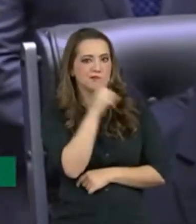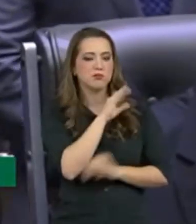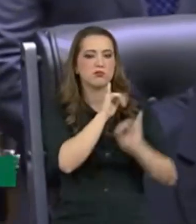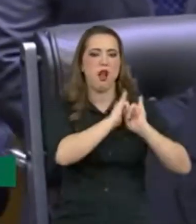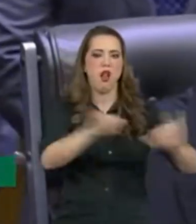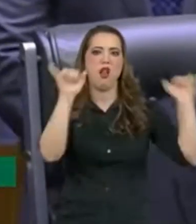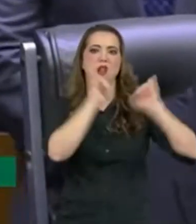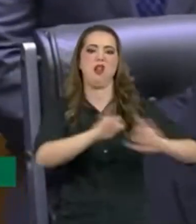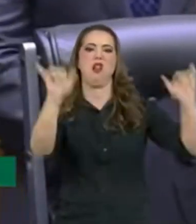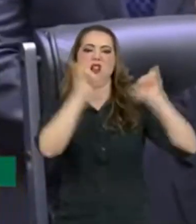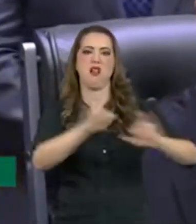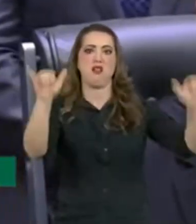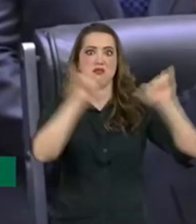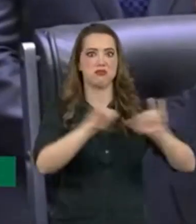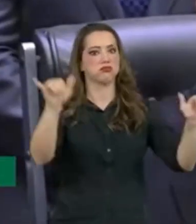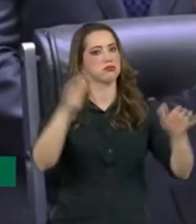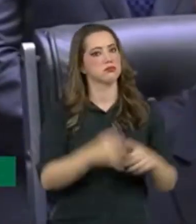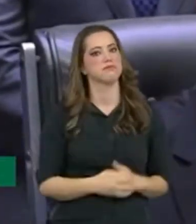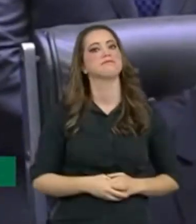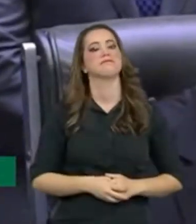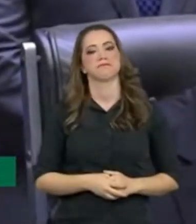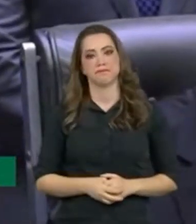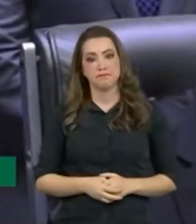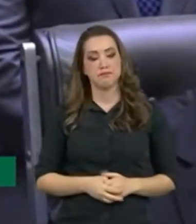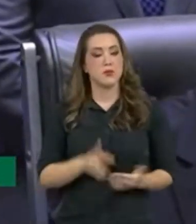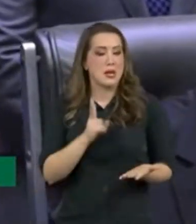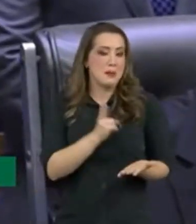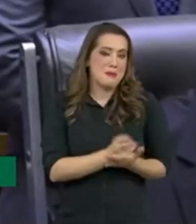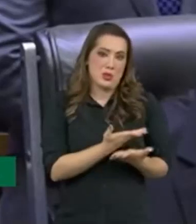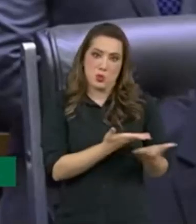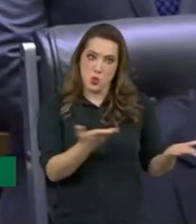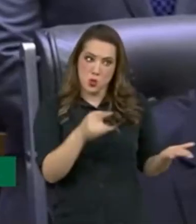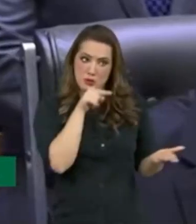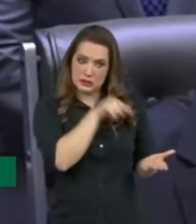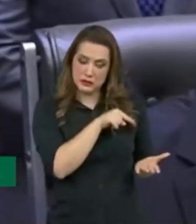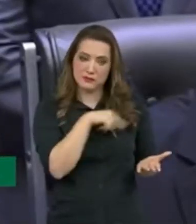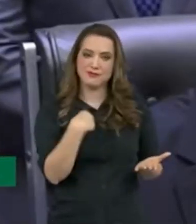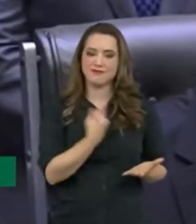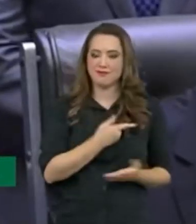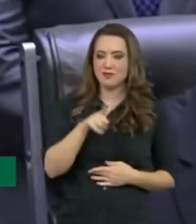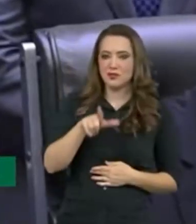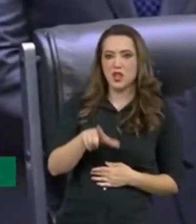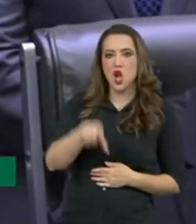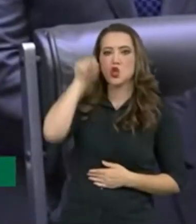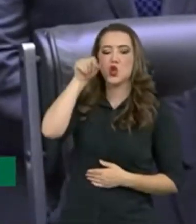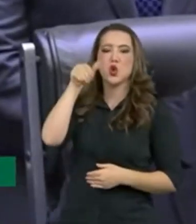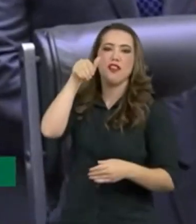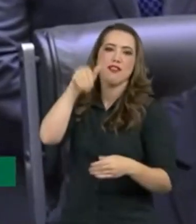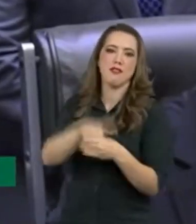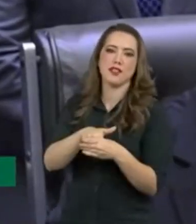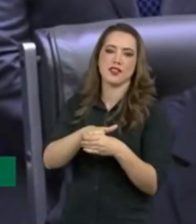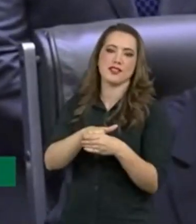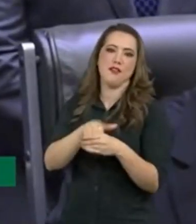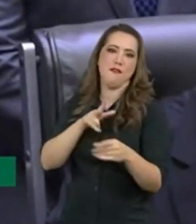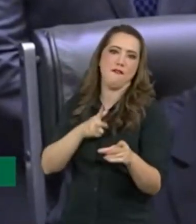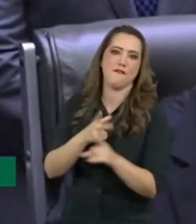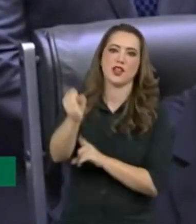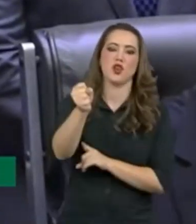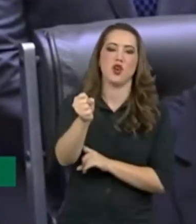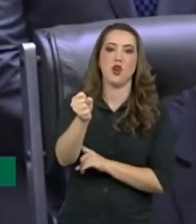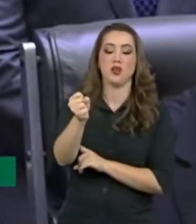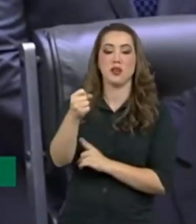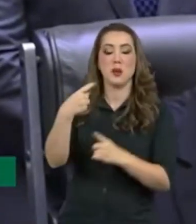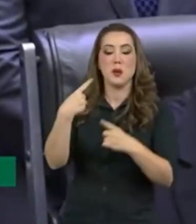escala industrial. Apesar de tudo, a decisão das urnas prevaleceu, graças